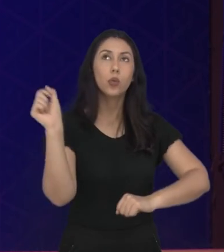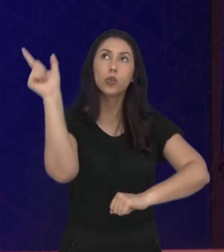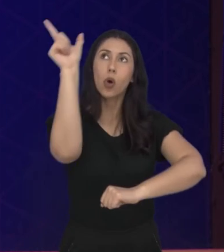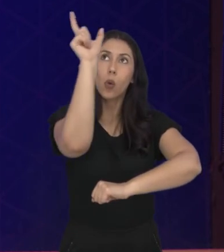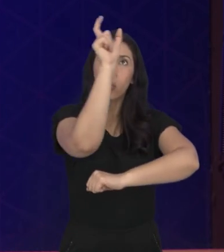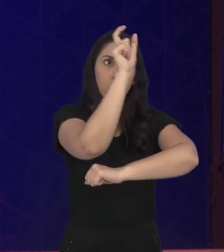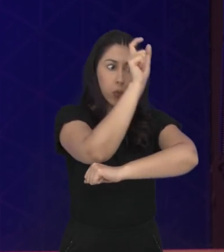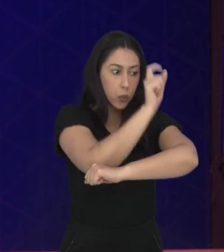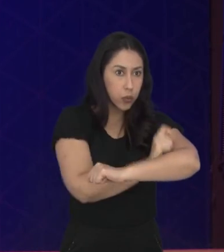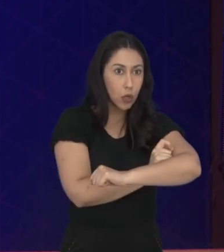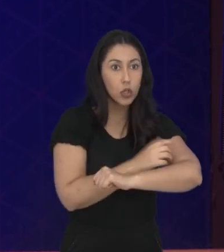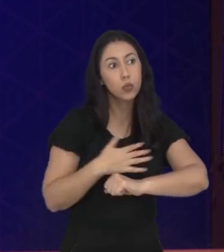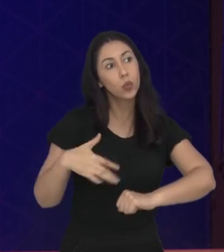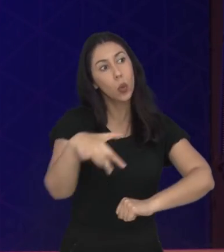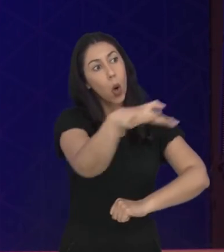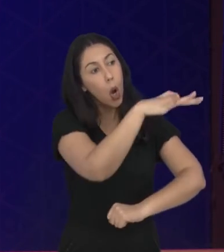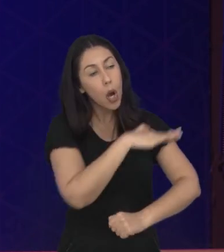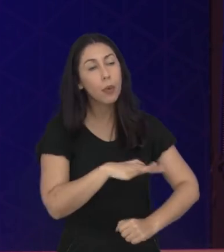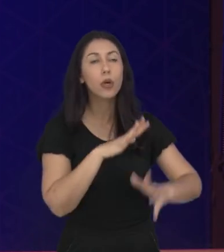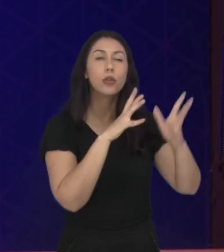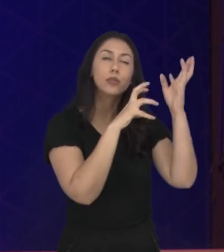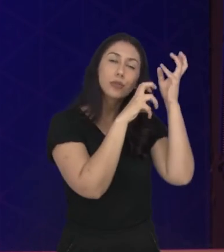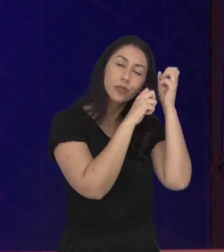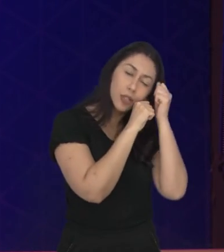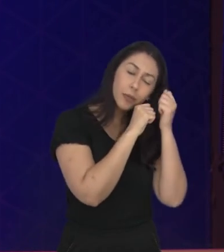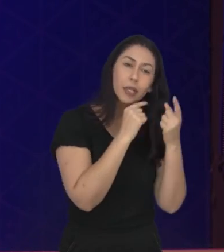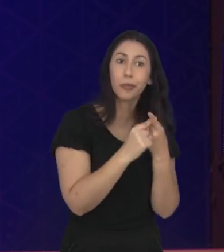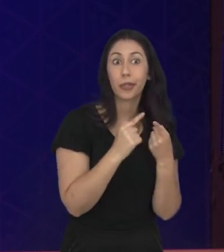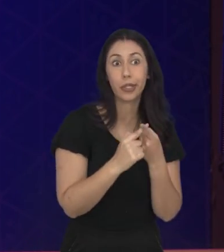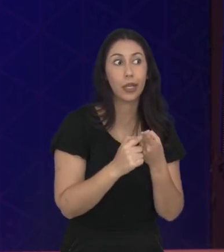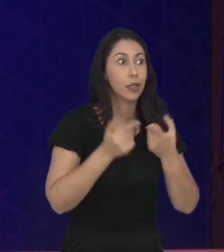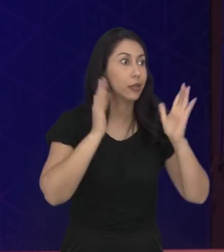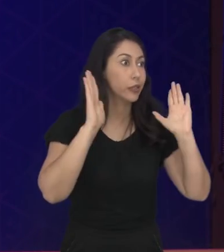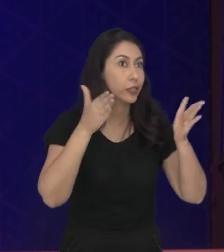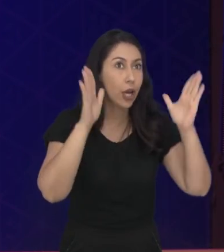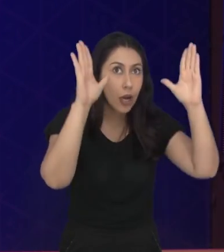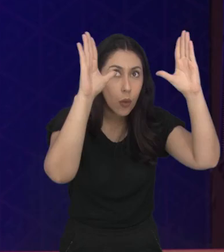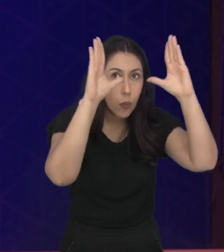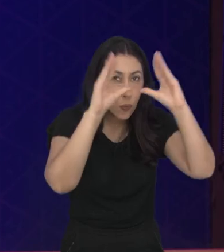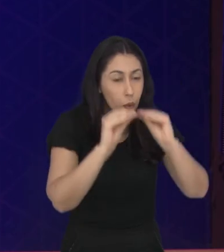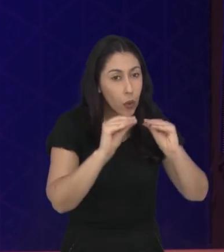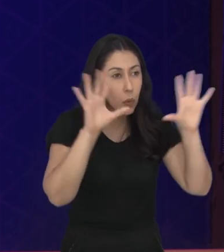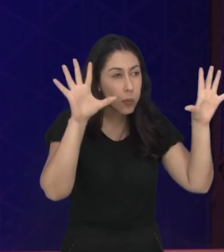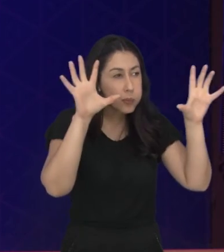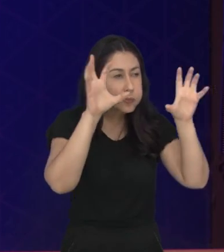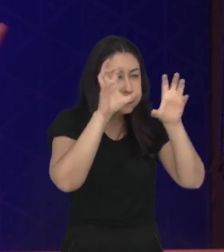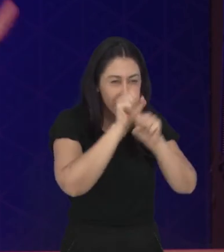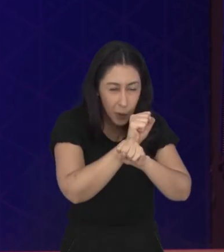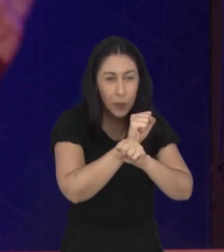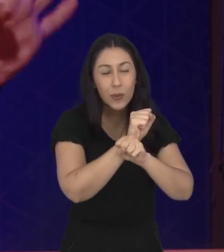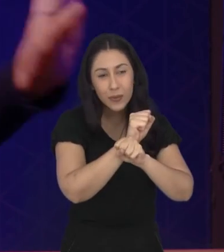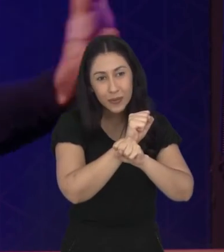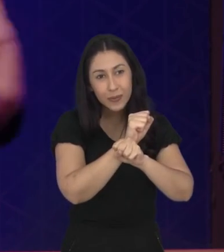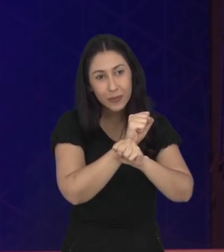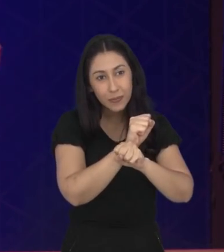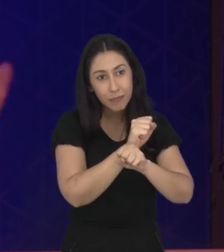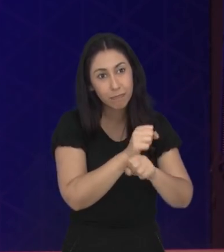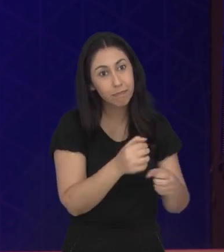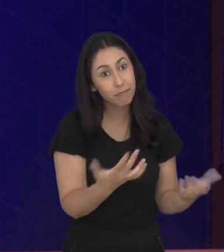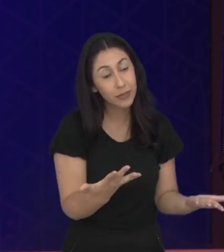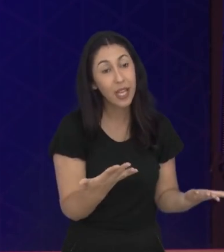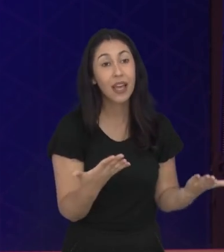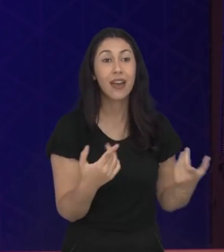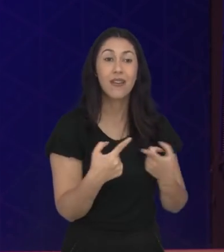mundo tinha que dormir mesmo, porque não tinha como você continuar sendo produtivo num completo escuro, assim, num